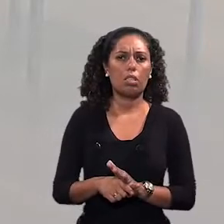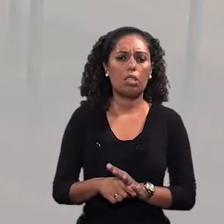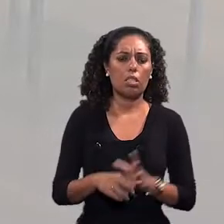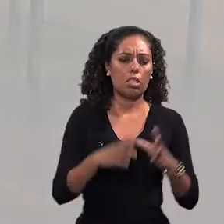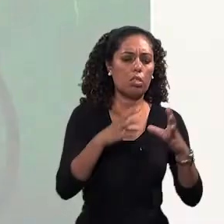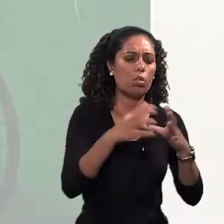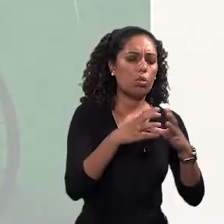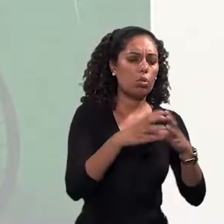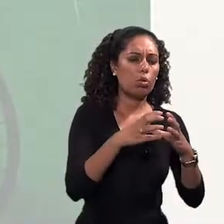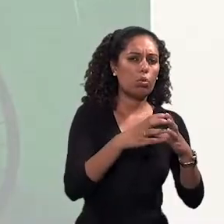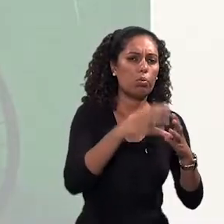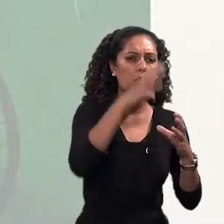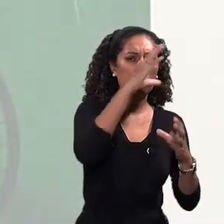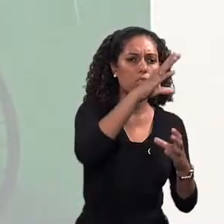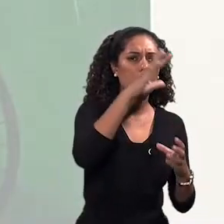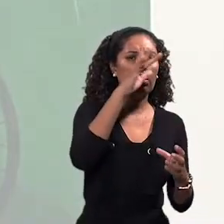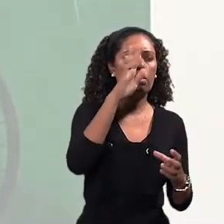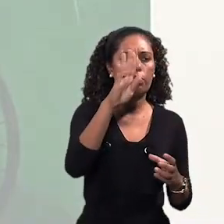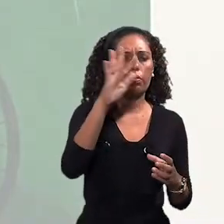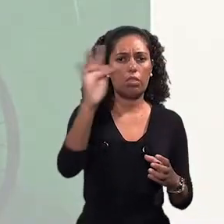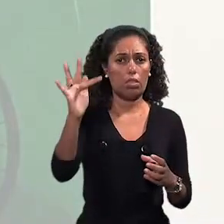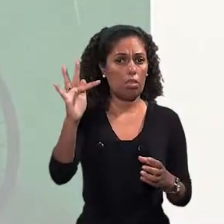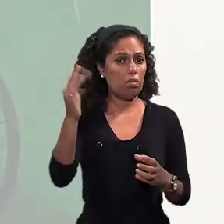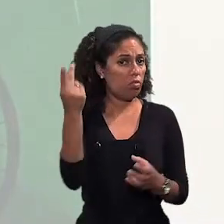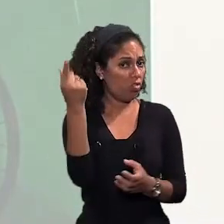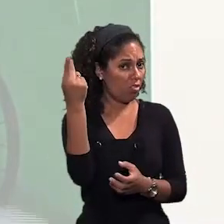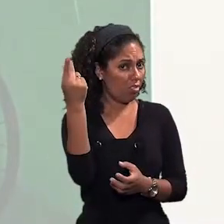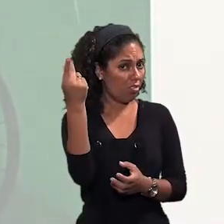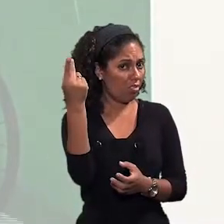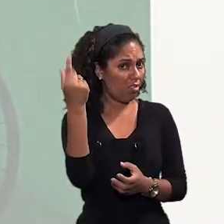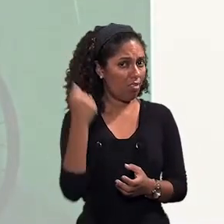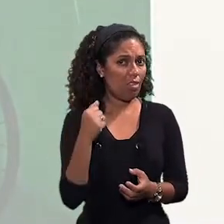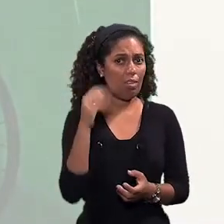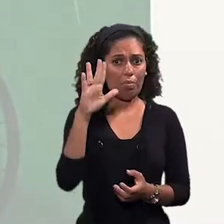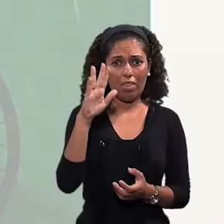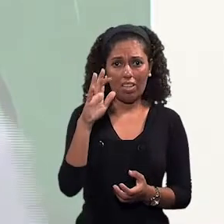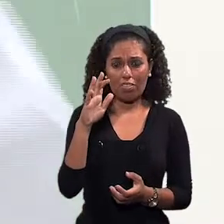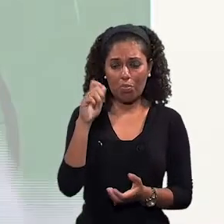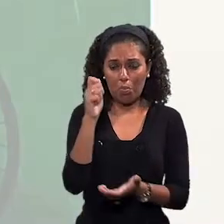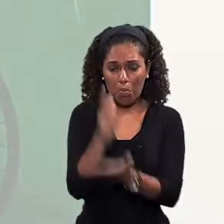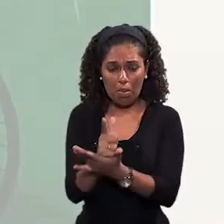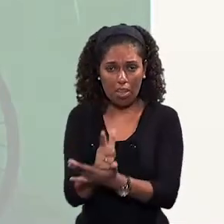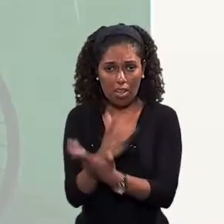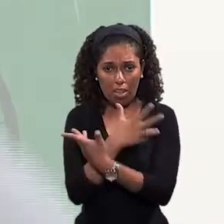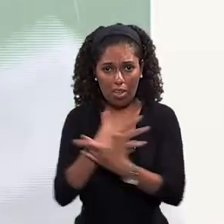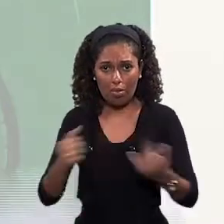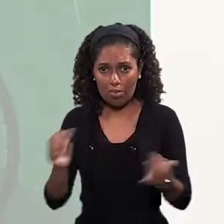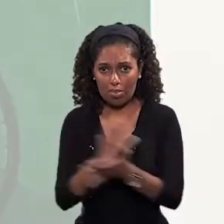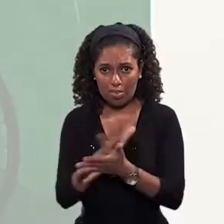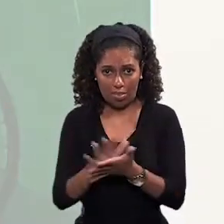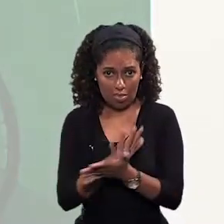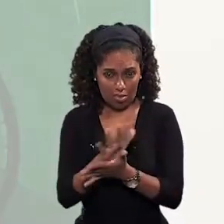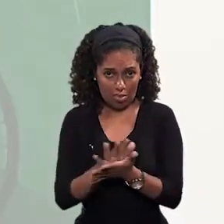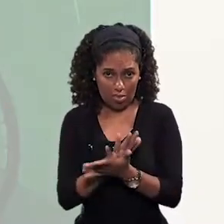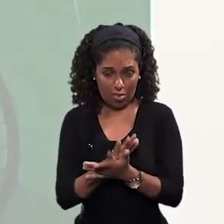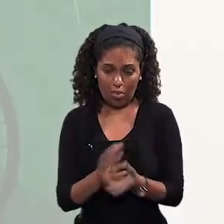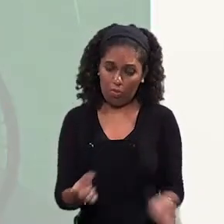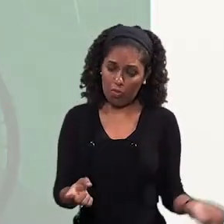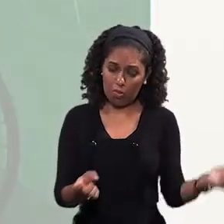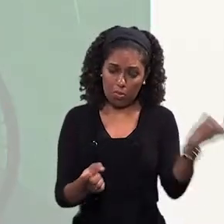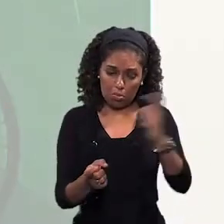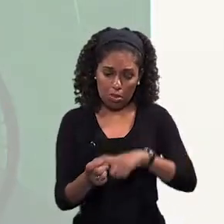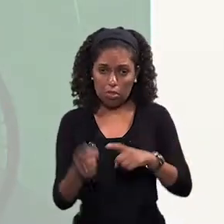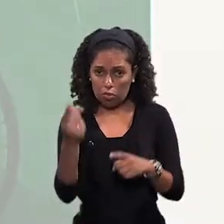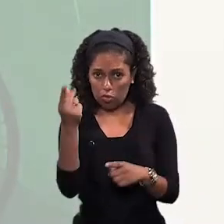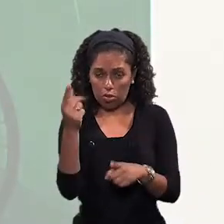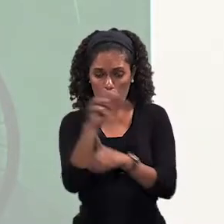A federação ganha. E muito, deputado. Mas não cobra, não paga imposto, ela tem que devolver aos clubes, à